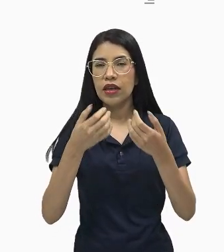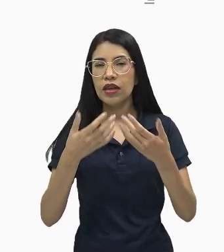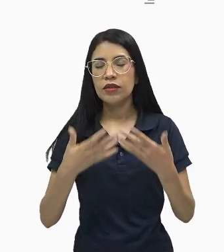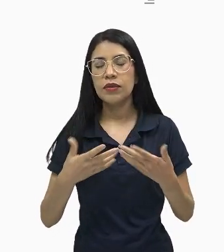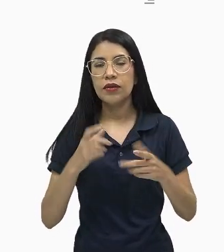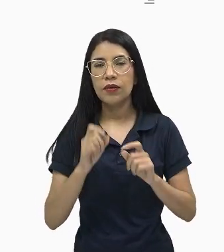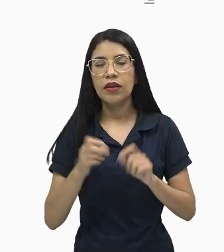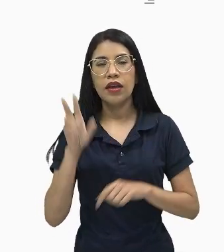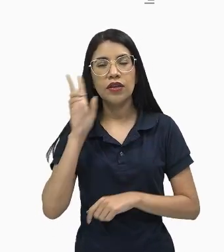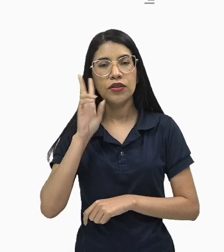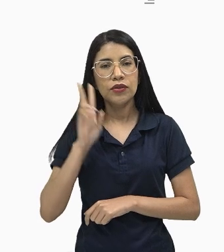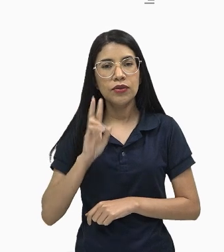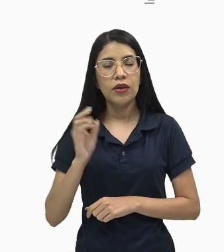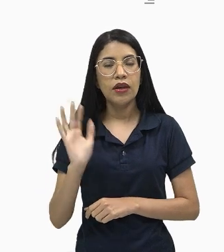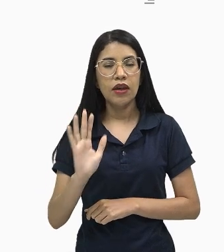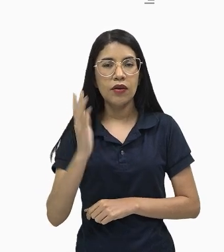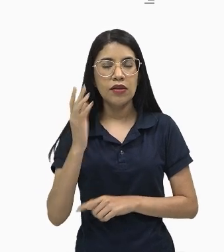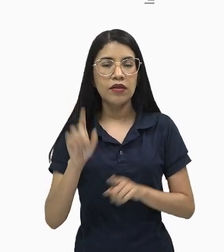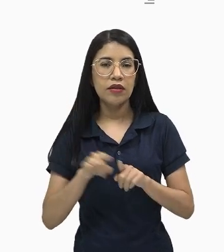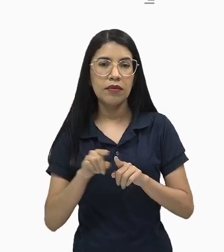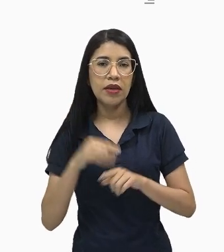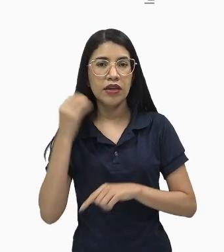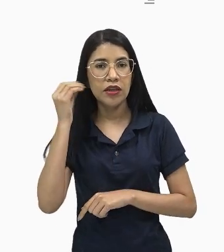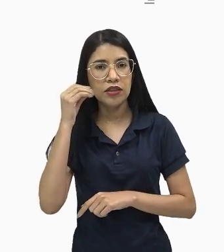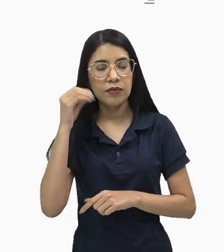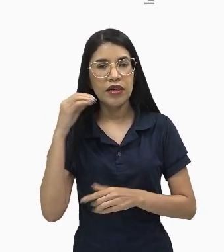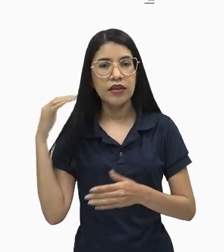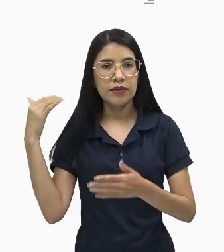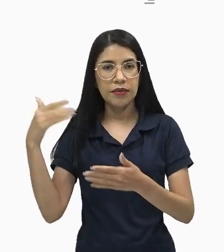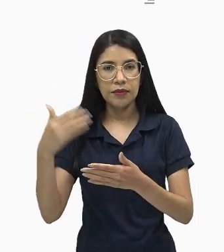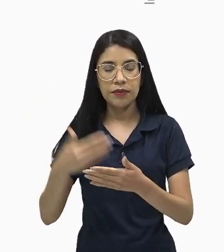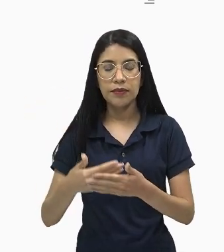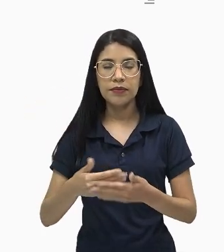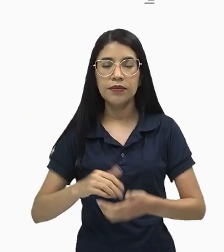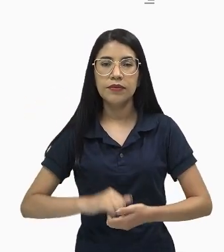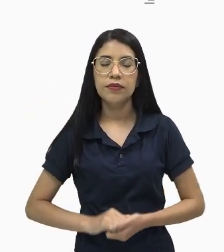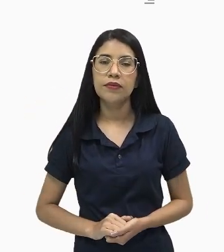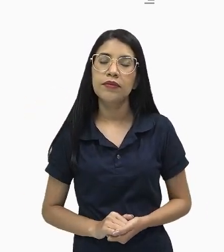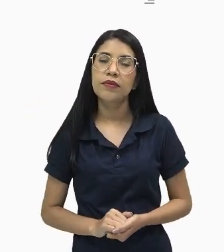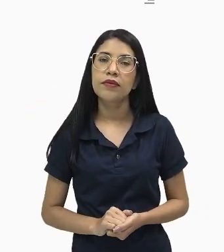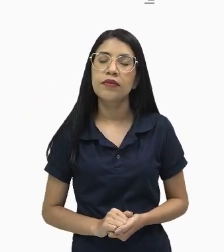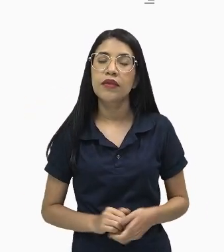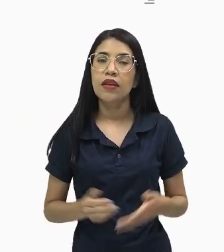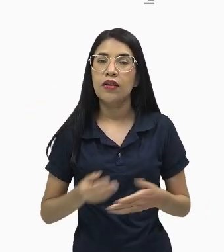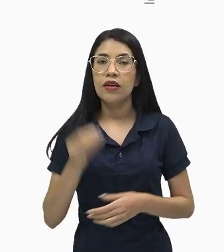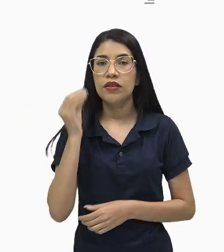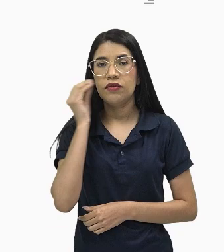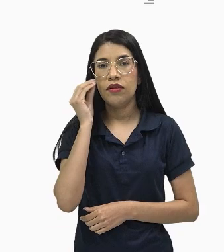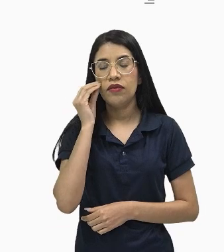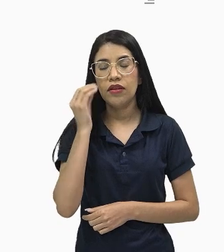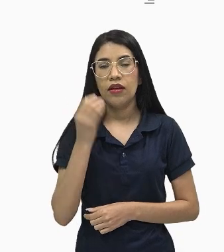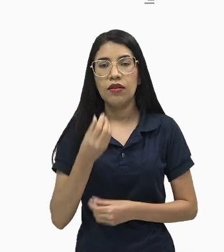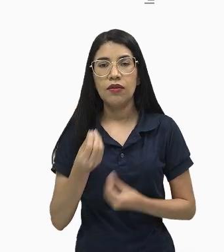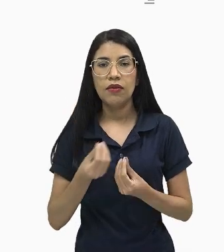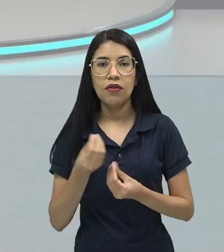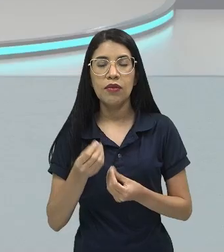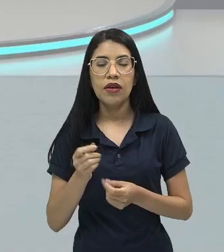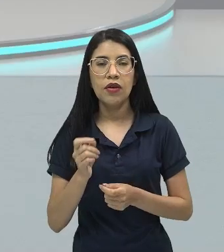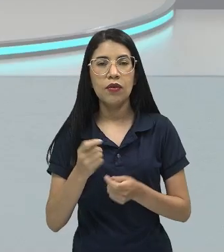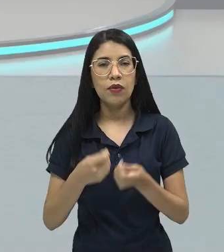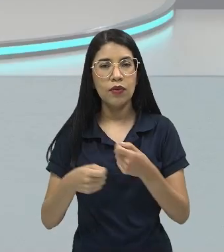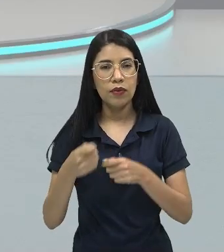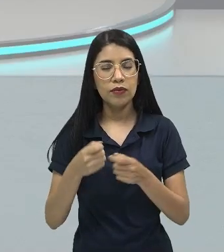as histórias, as experiências ao longo do tempo. E a gente vai ver um pouquinho mais sobre consumismo.